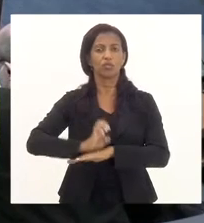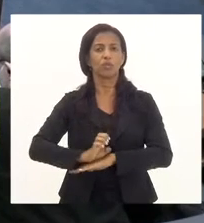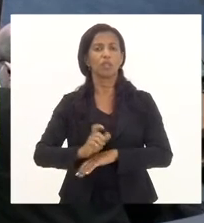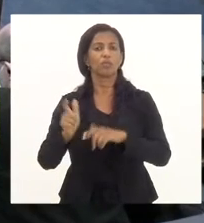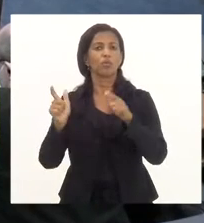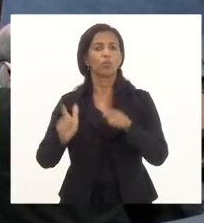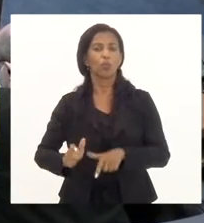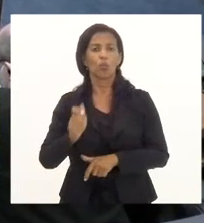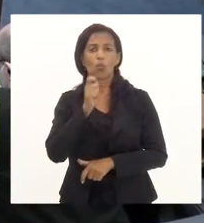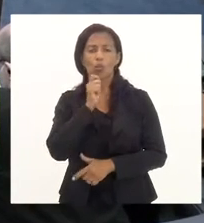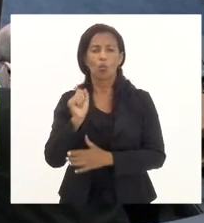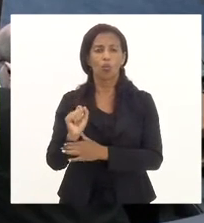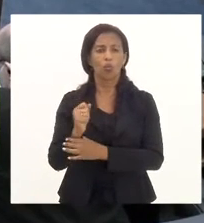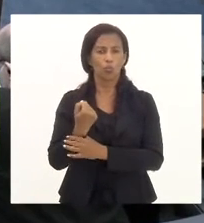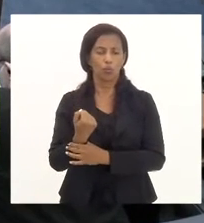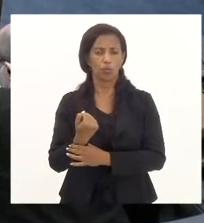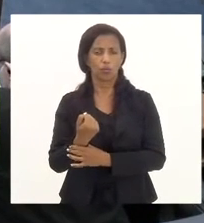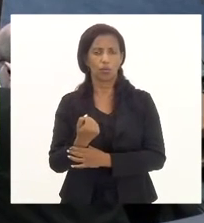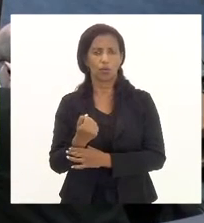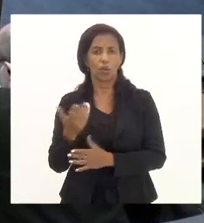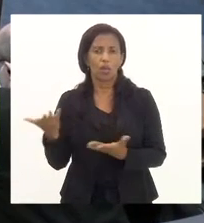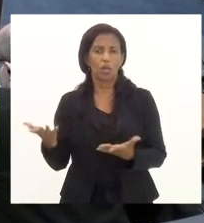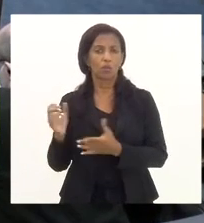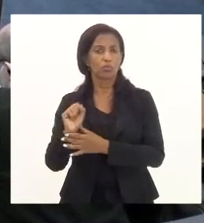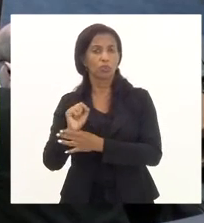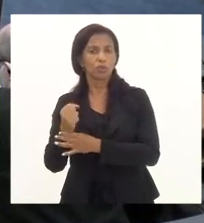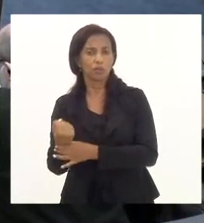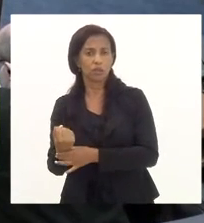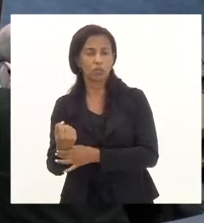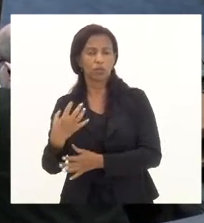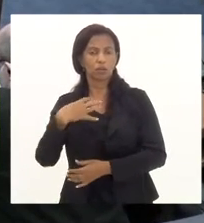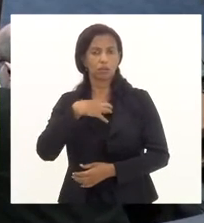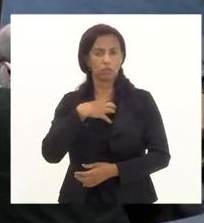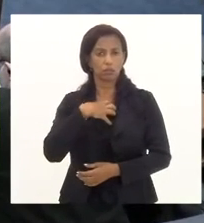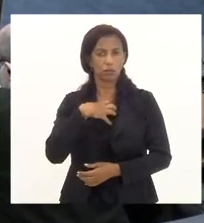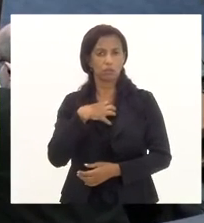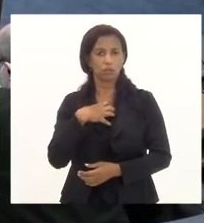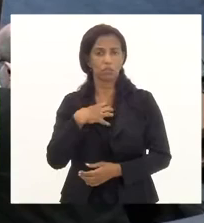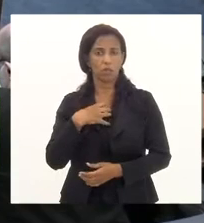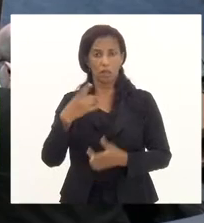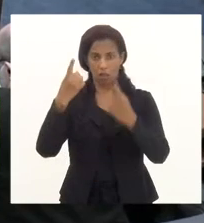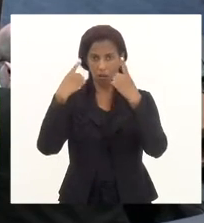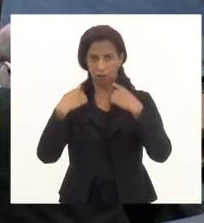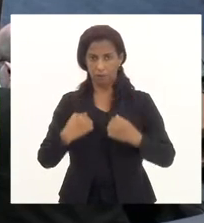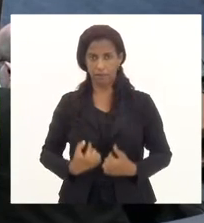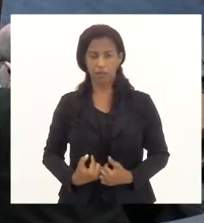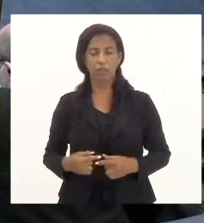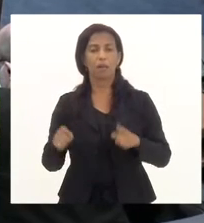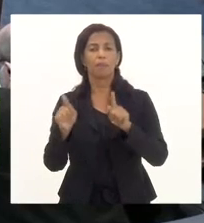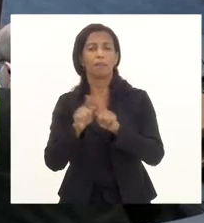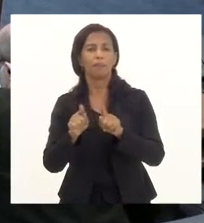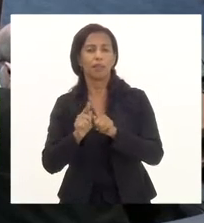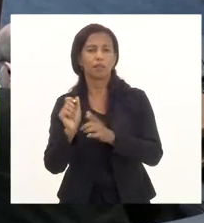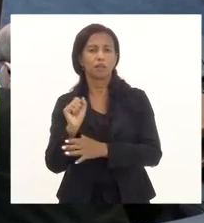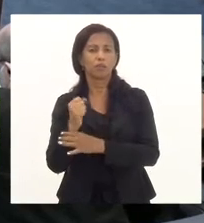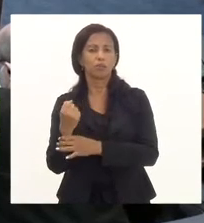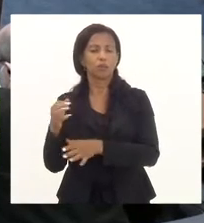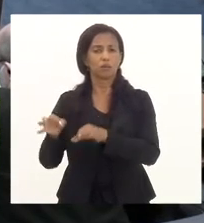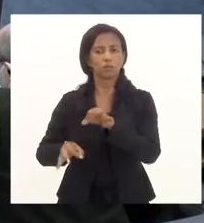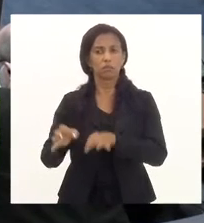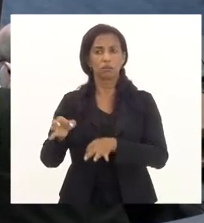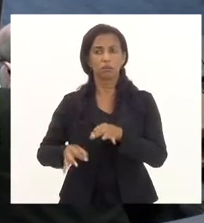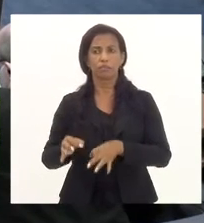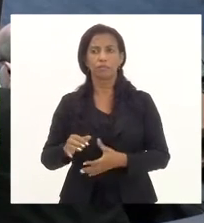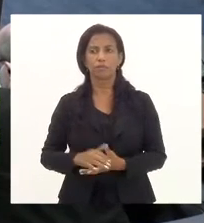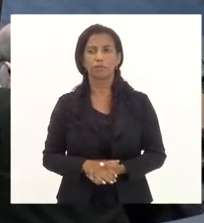onde não se tem segurança não são a segurança no sentido da integridade física mas também a segurança jurídica